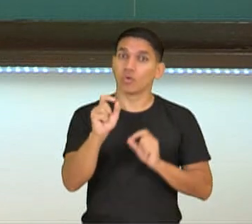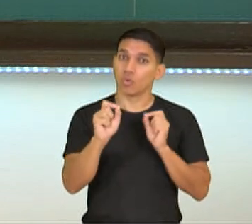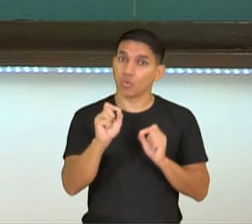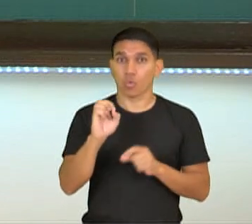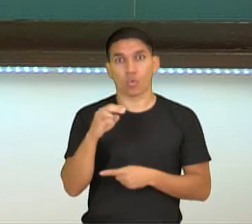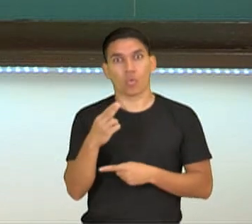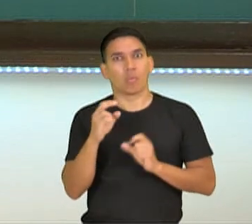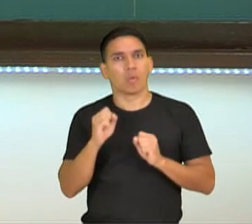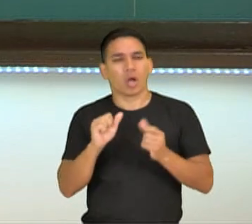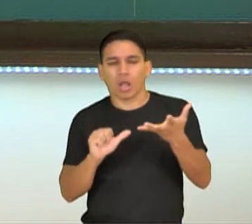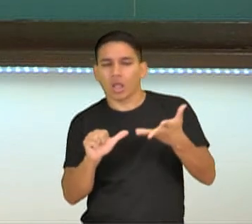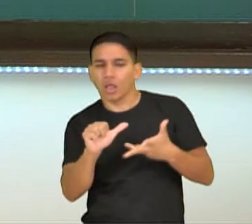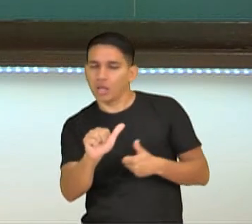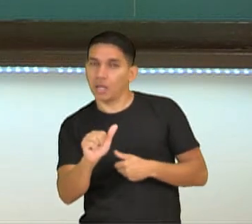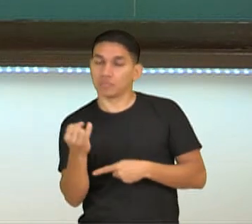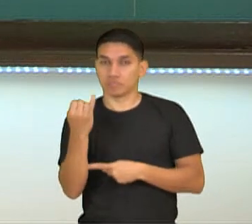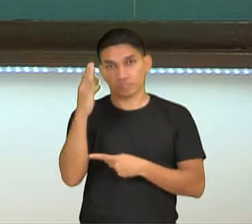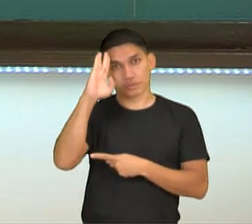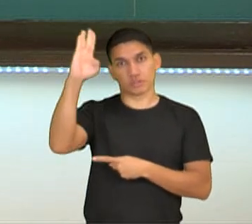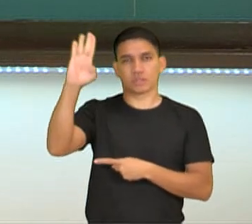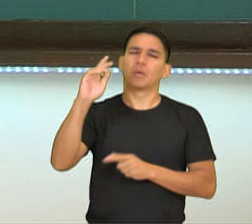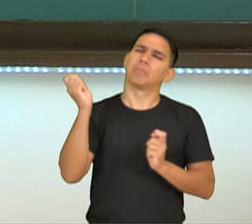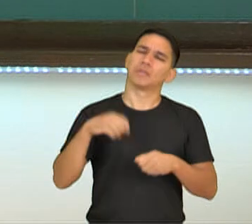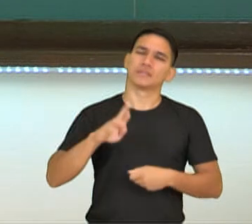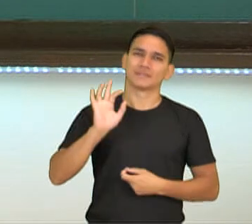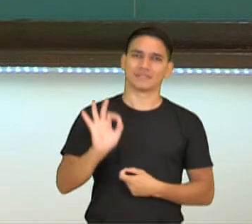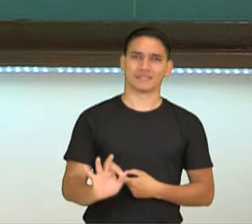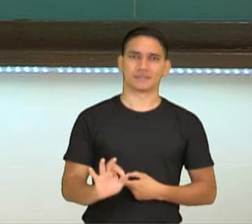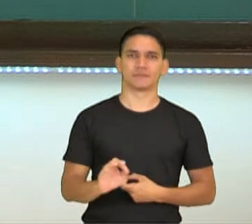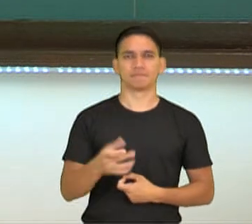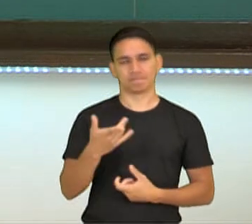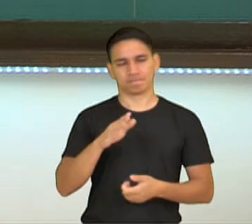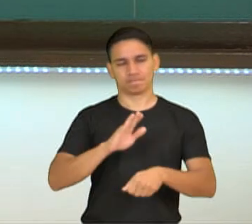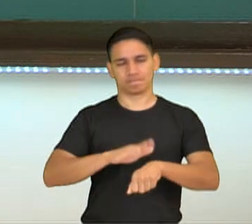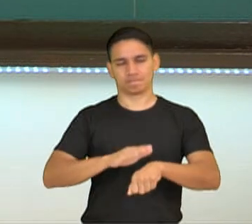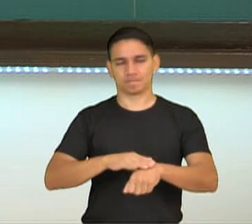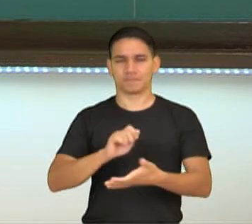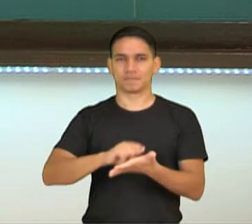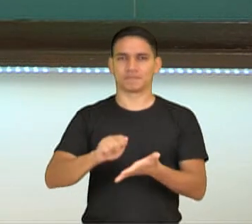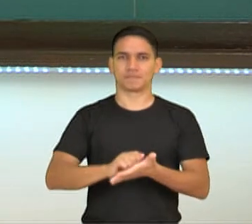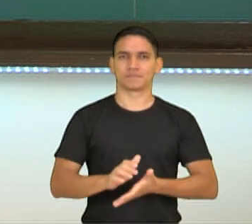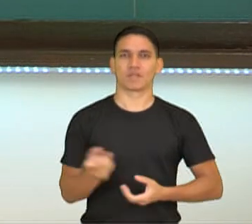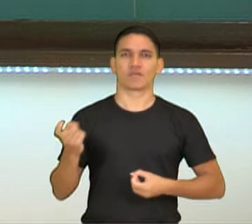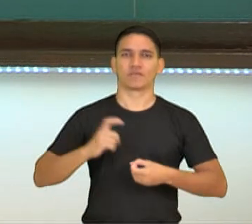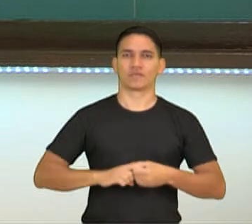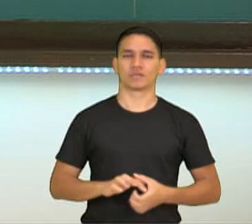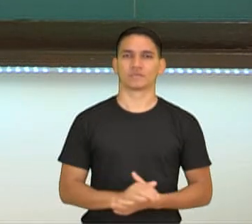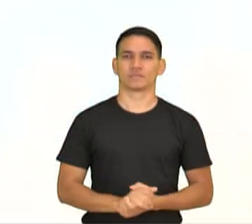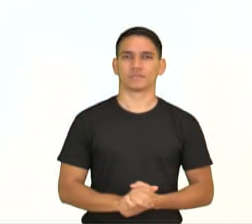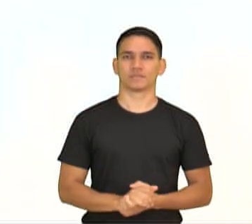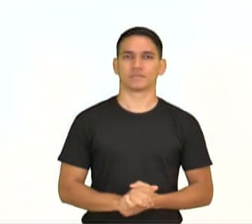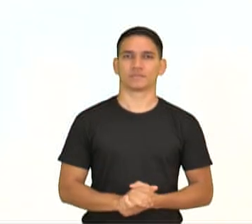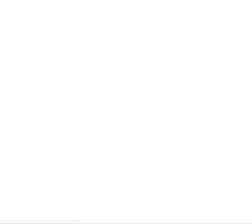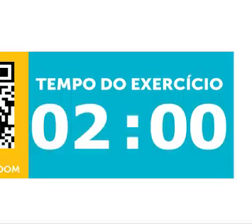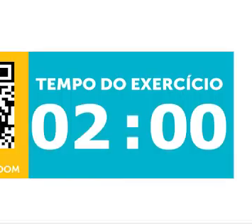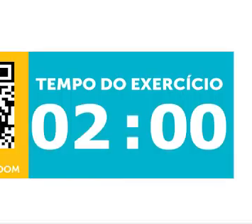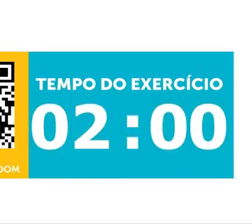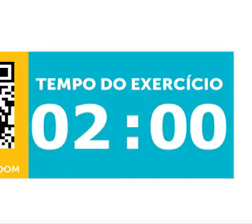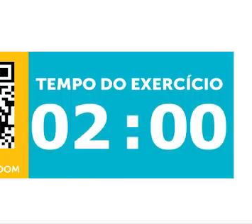ali os elementos principais, a sua resposta vai estar correta. Então vai lá, escreve agora que daqui a pouco eu volto e trago uma resposta.